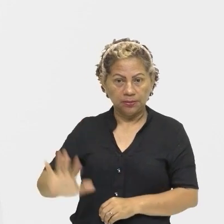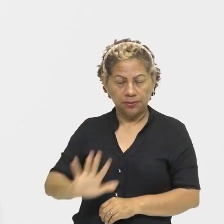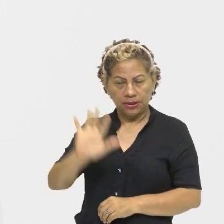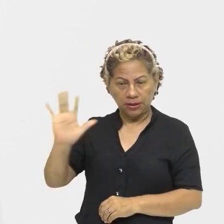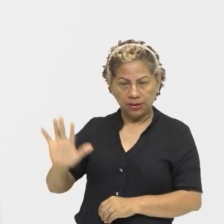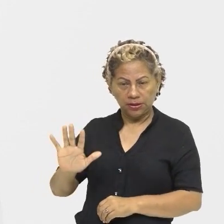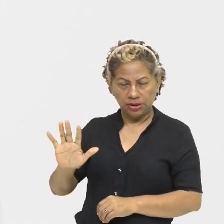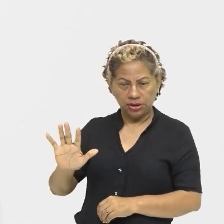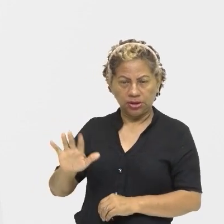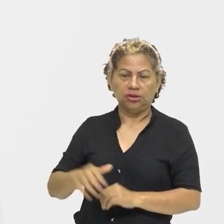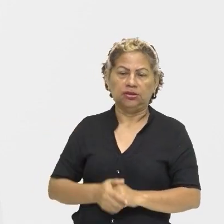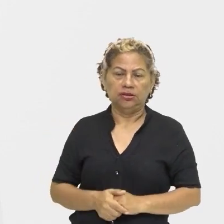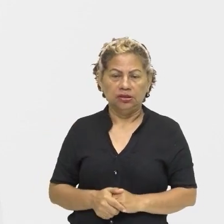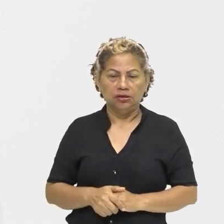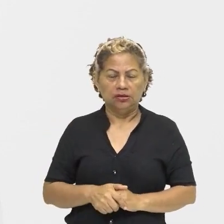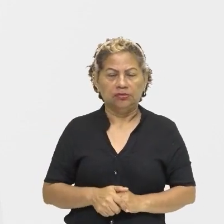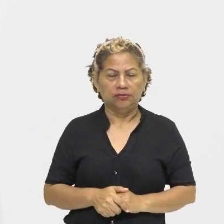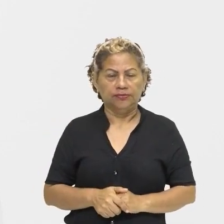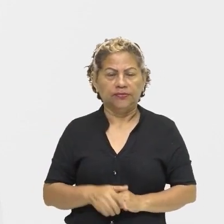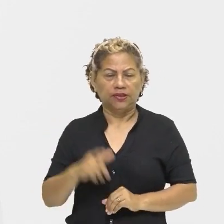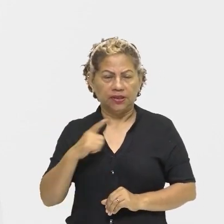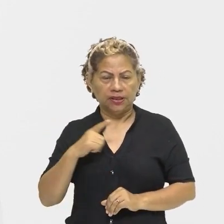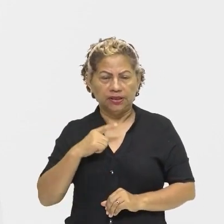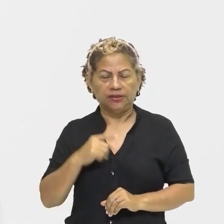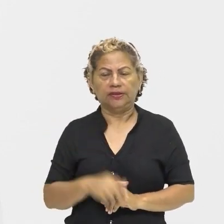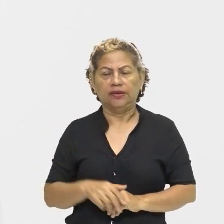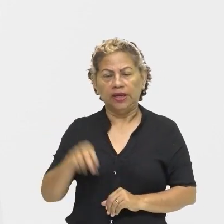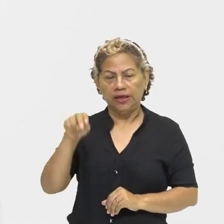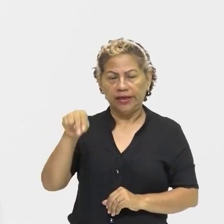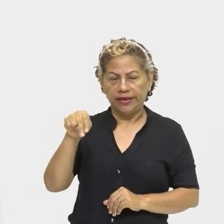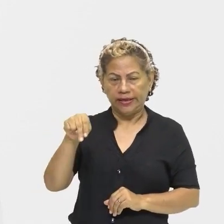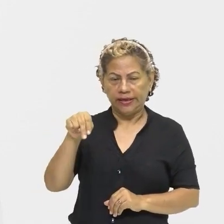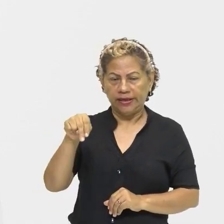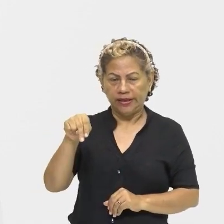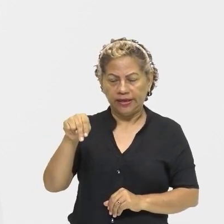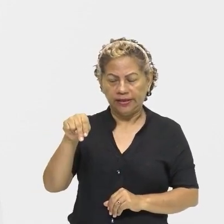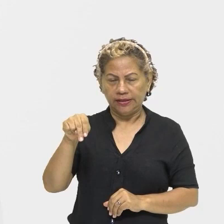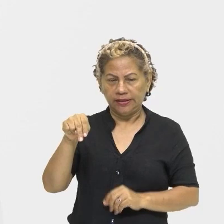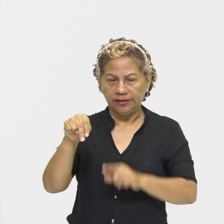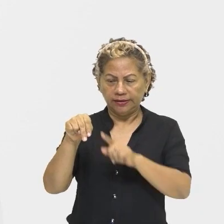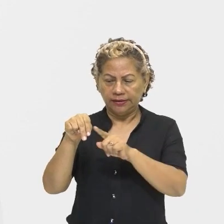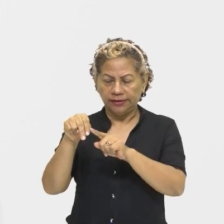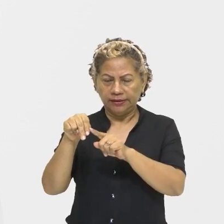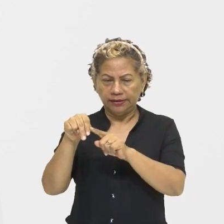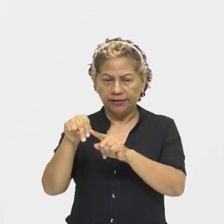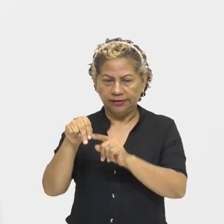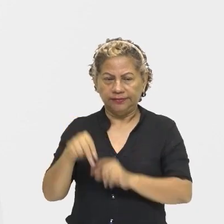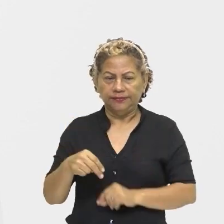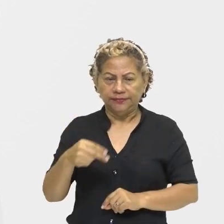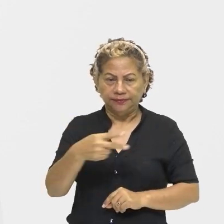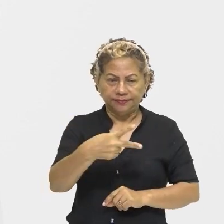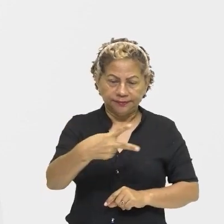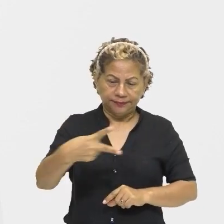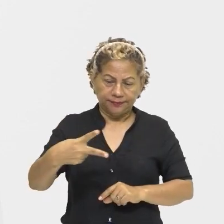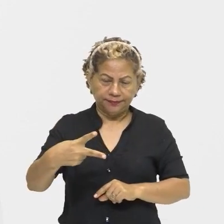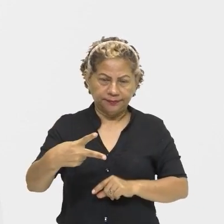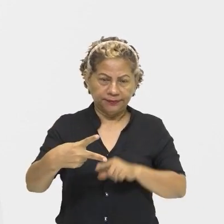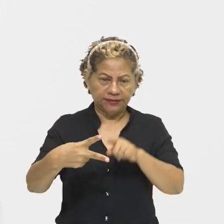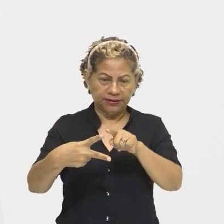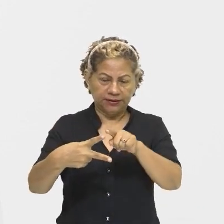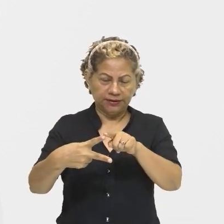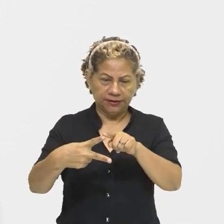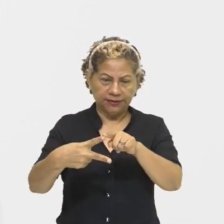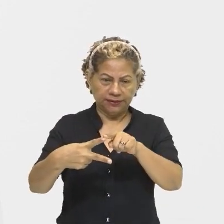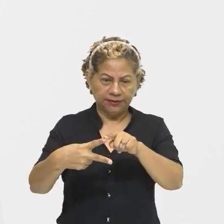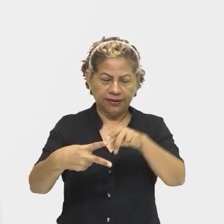o planeta se movimenta da posição N até a posição M, essa área aqui simbolizada pela área